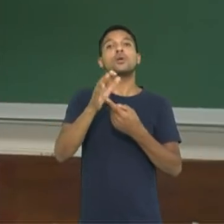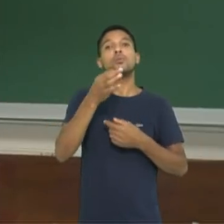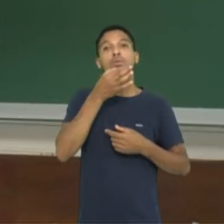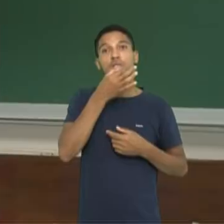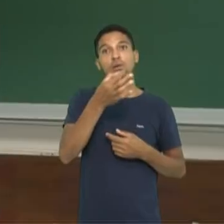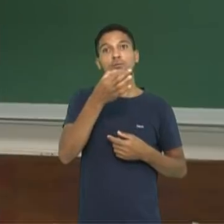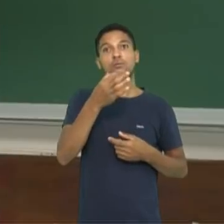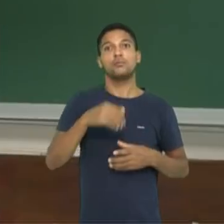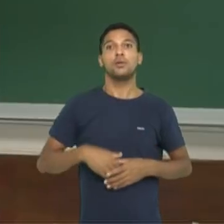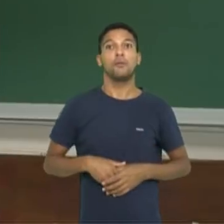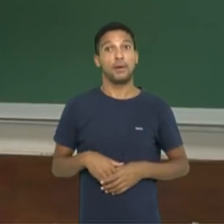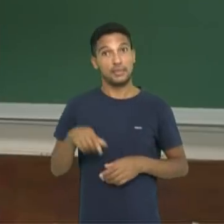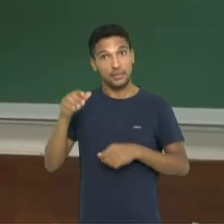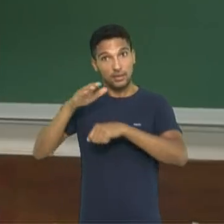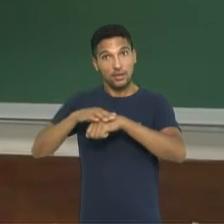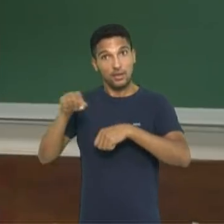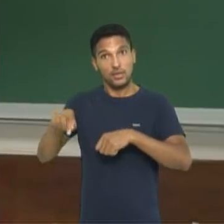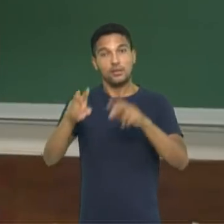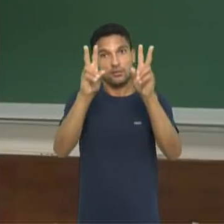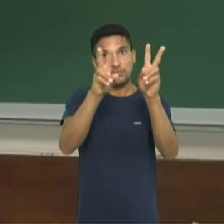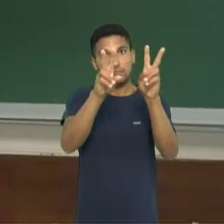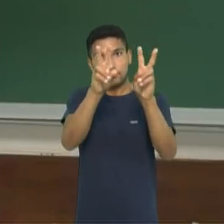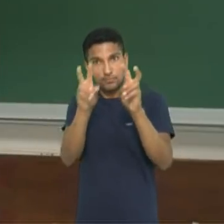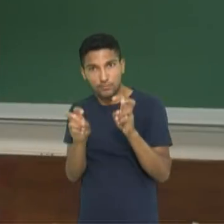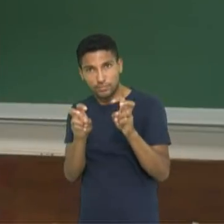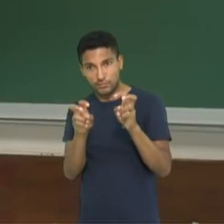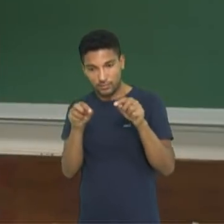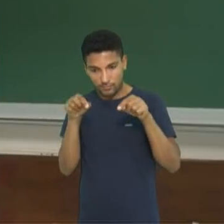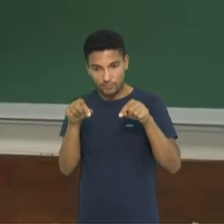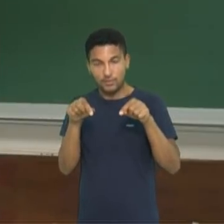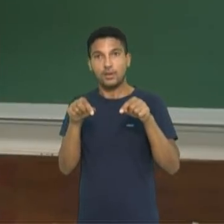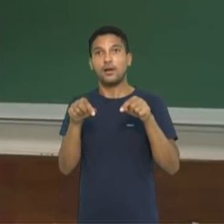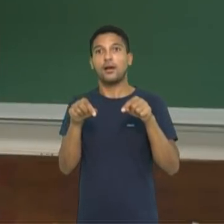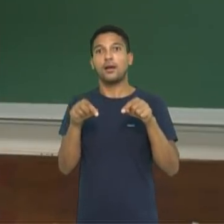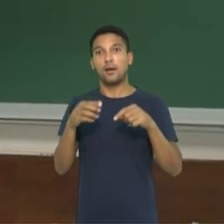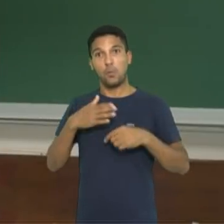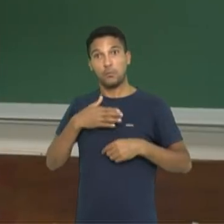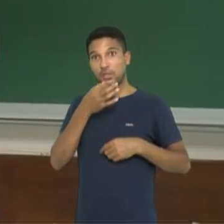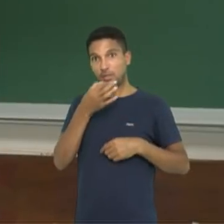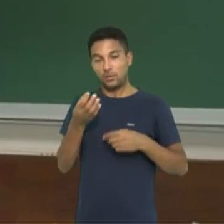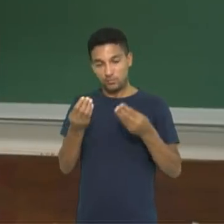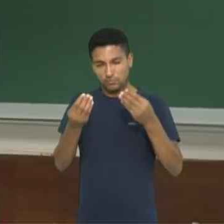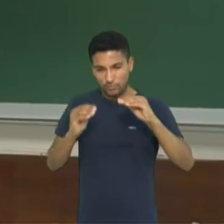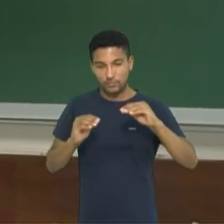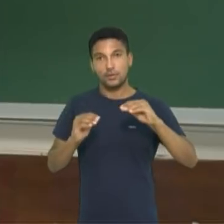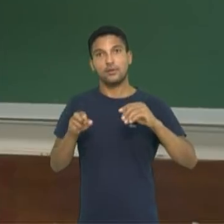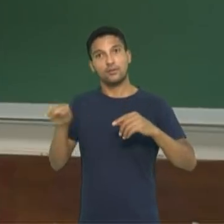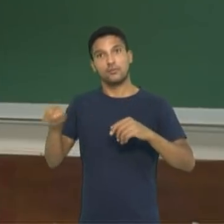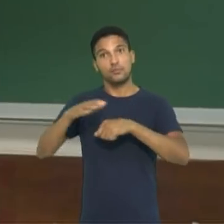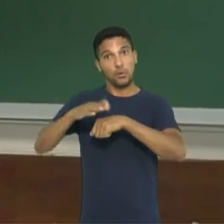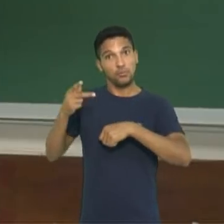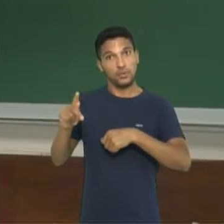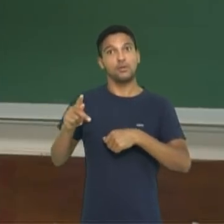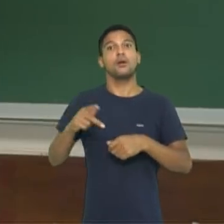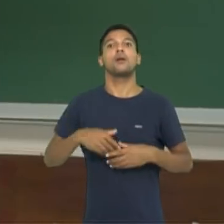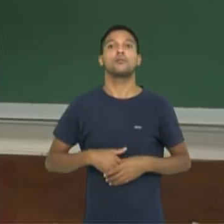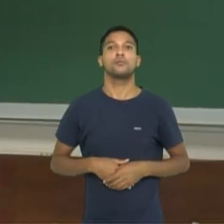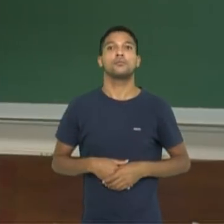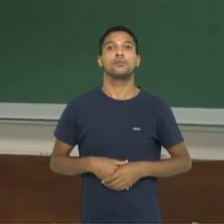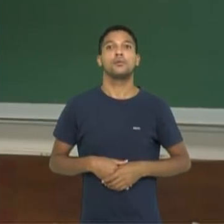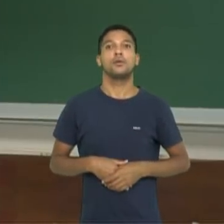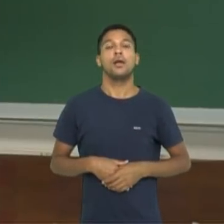dele, deixando claro para o leitor que se trata ali do ponto de vista dele, né? E aí sim ele vai poder sair do caráter